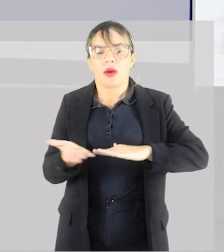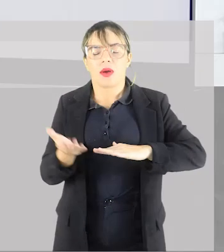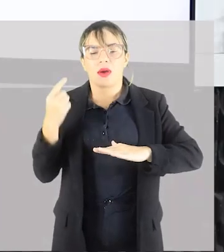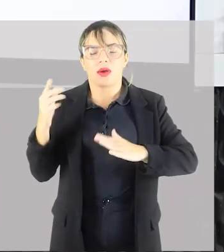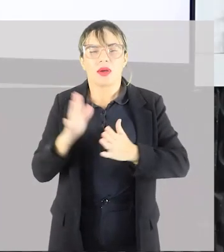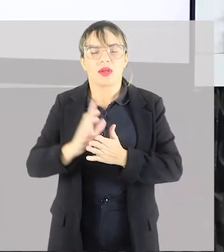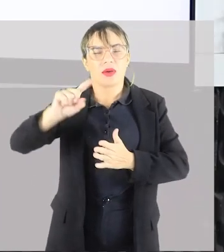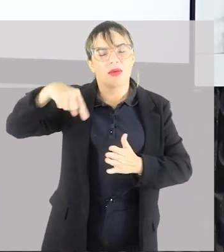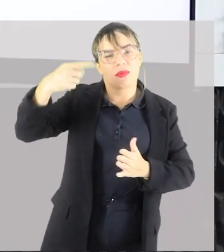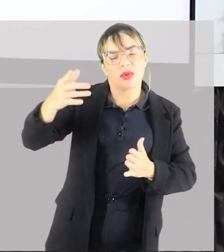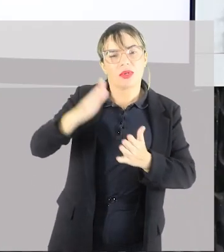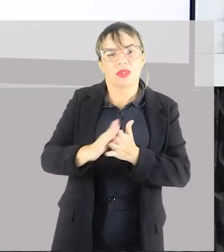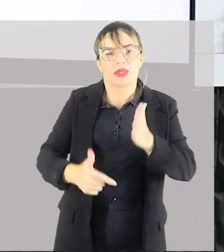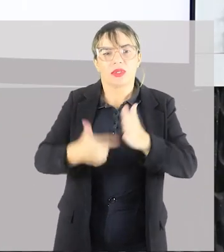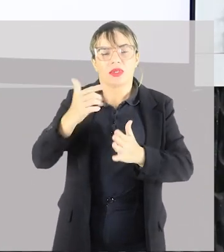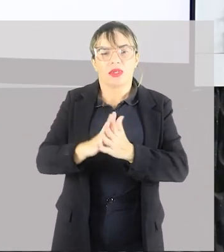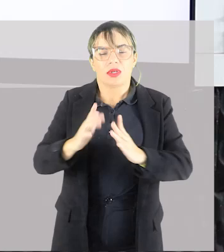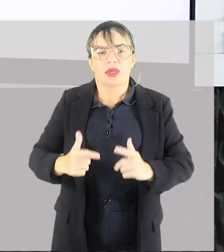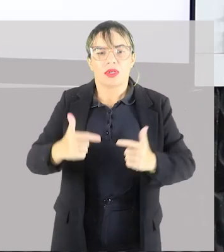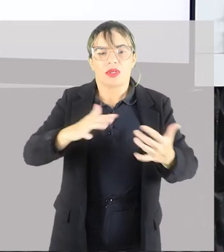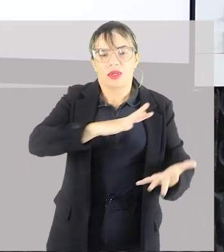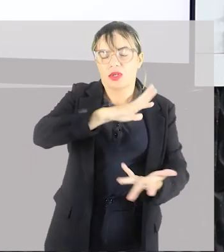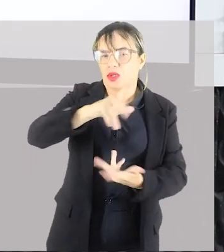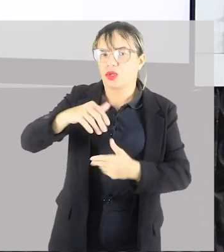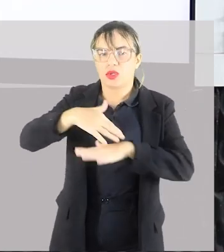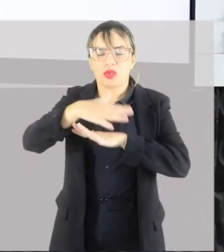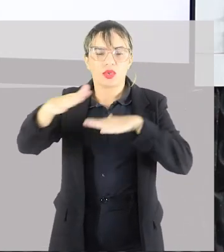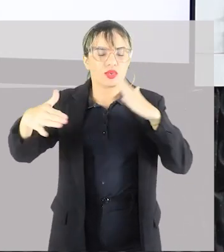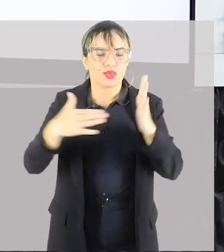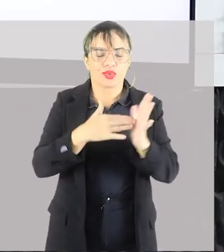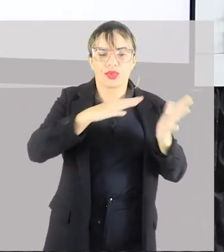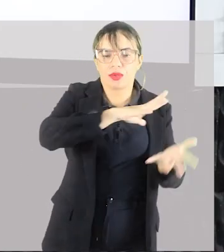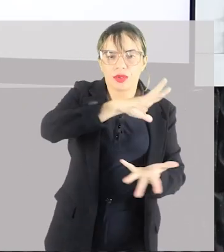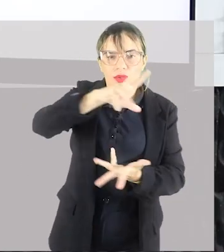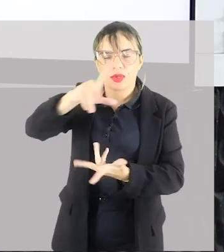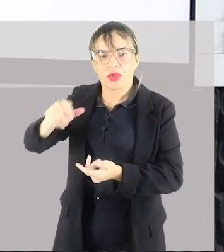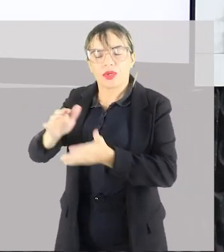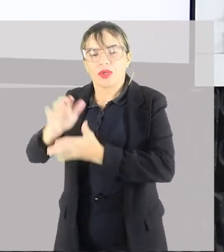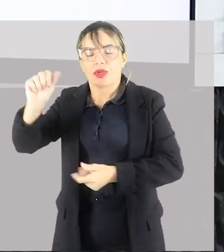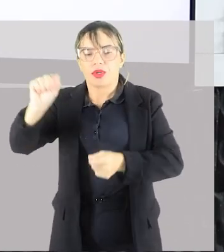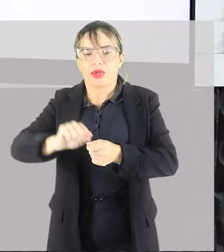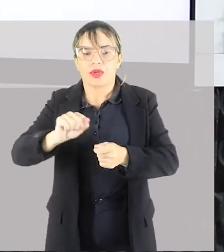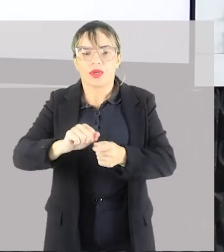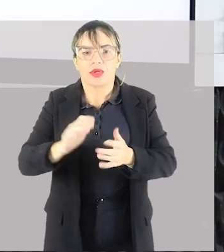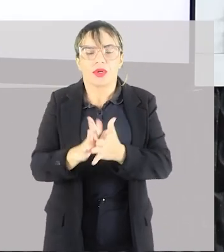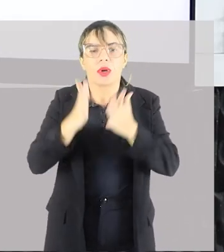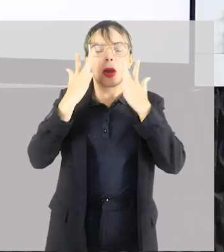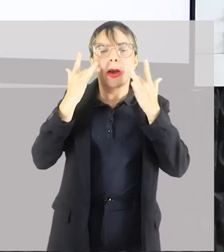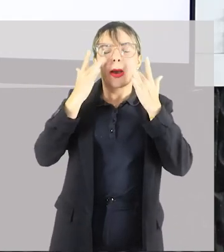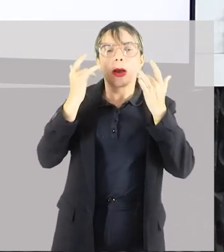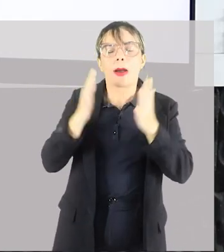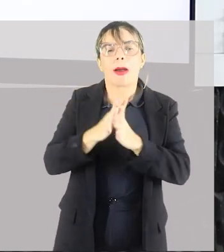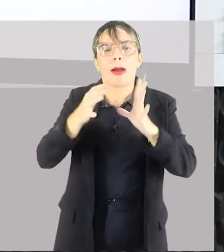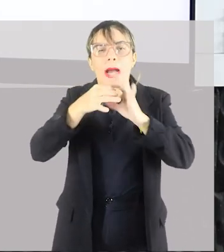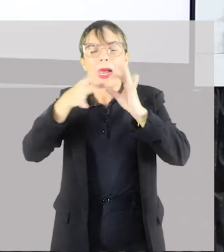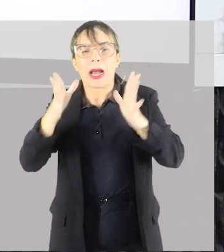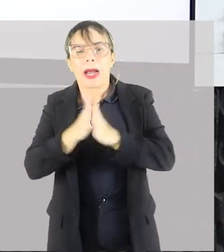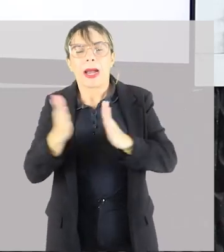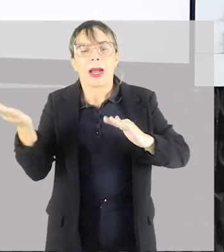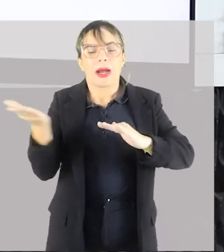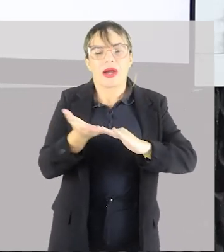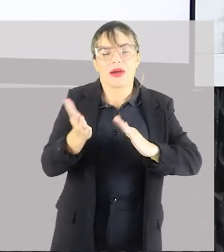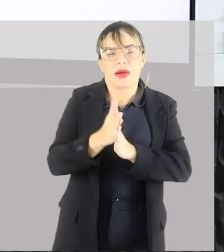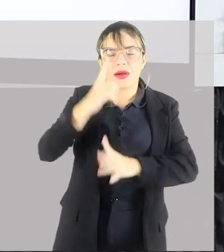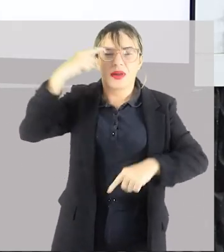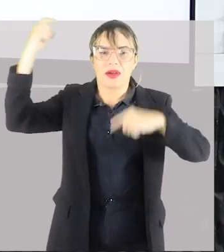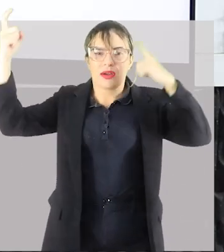específica, mas depois da Segunda Guerra Mundial, a gente teria tudo que é produzido no mundo é chamado de arte contemporânea. E a liberdade que a arte contemporânea permite é que